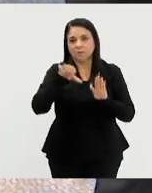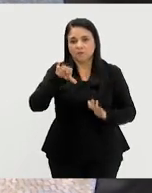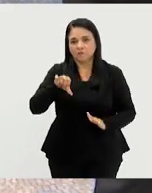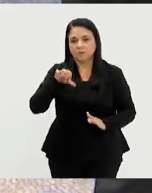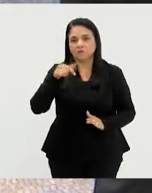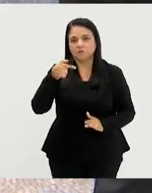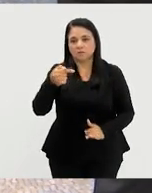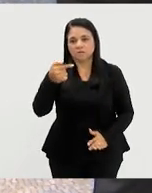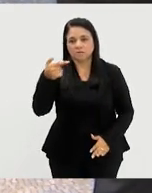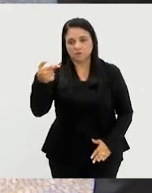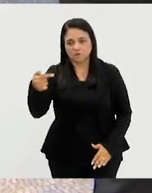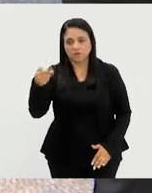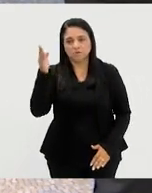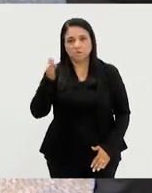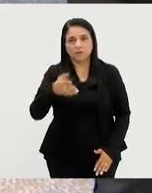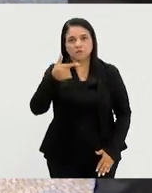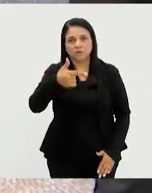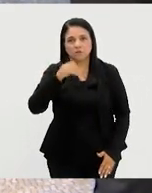977/2021